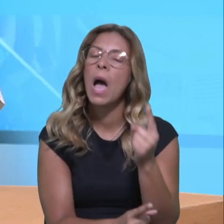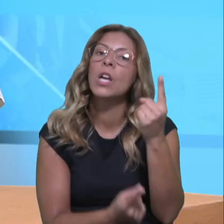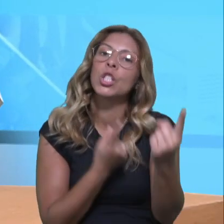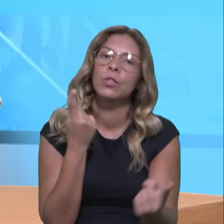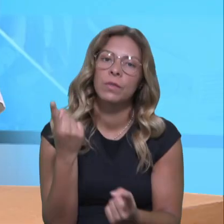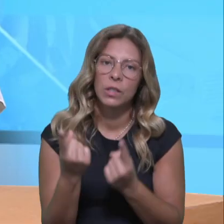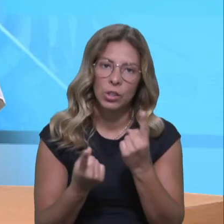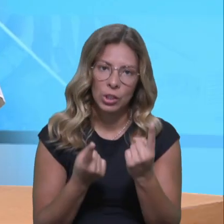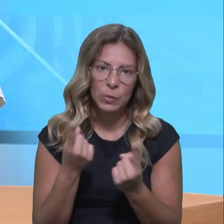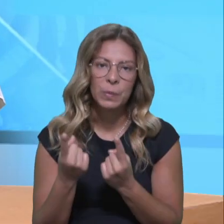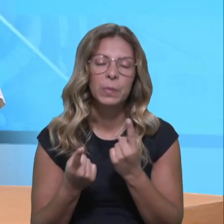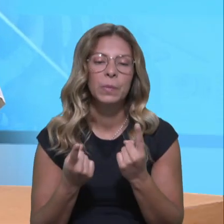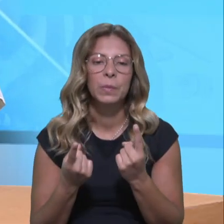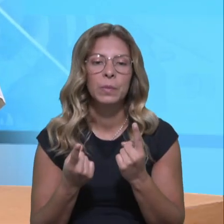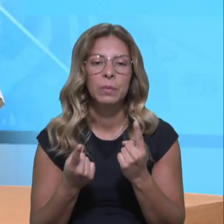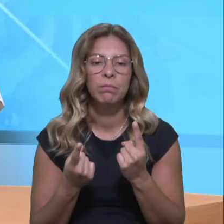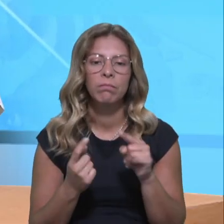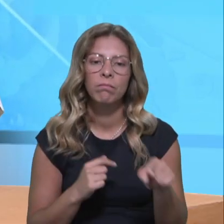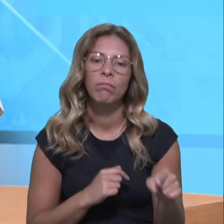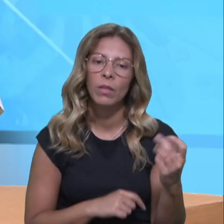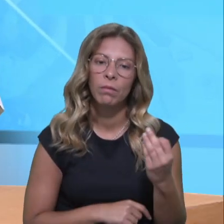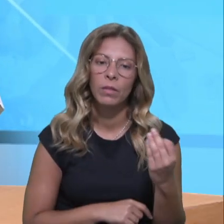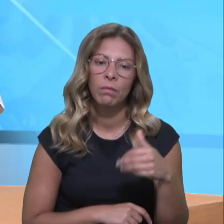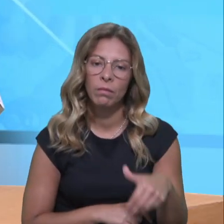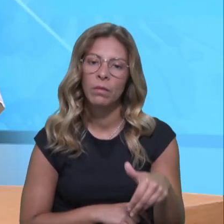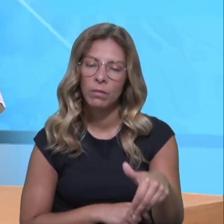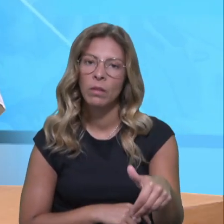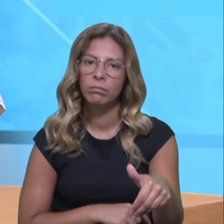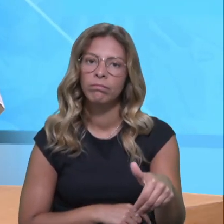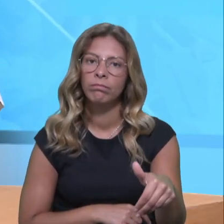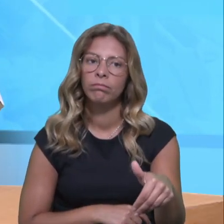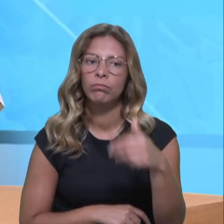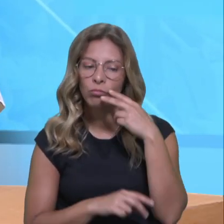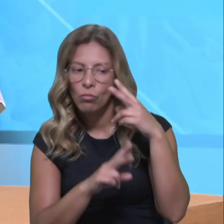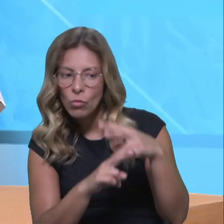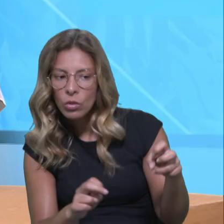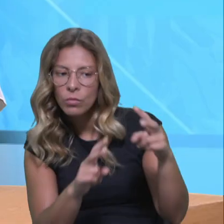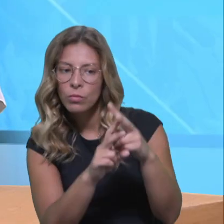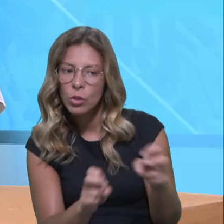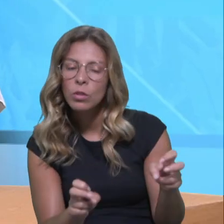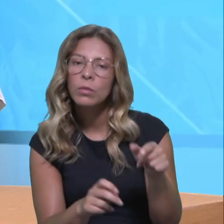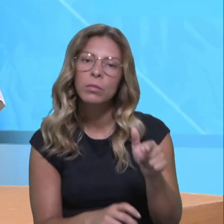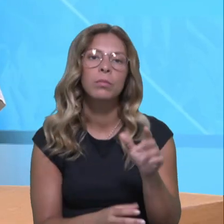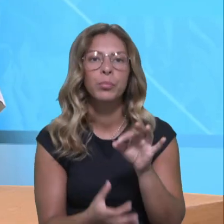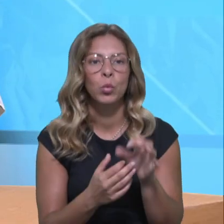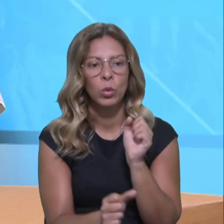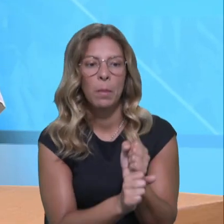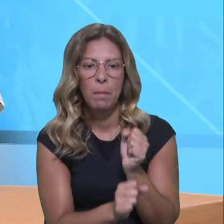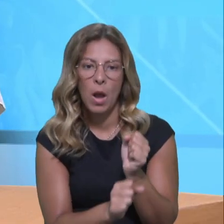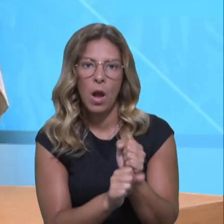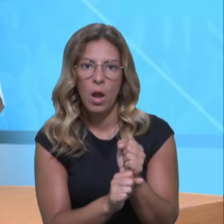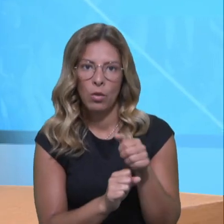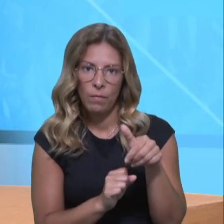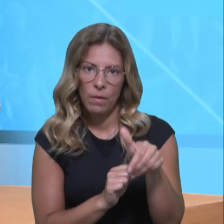das iniciativas que nós vamos encontrando noutras conferências episcopais, neste trabalho dos idosos, passa por